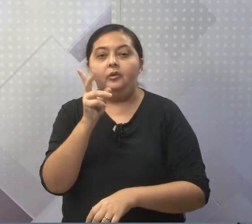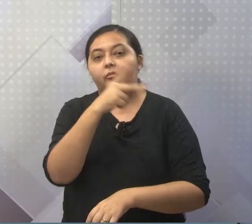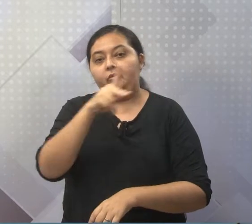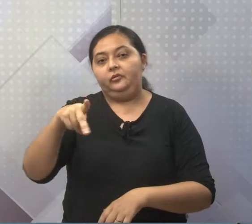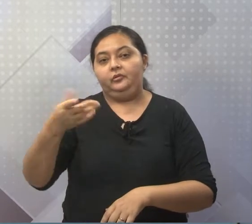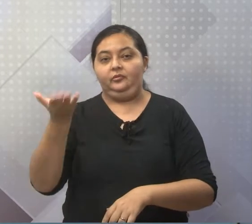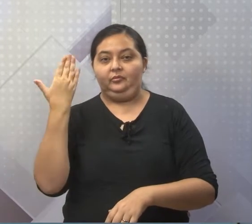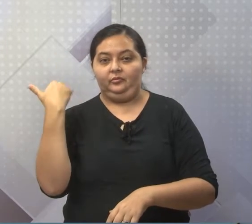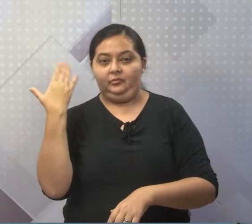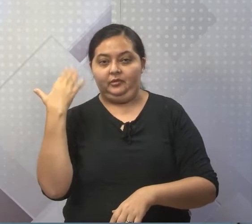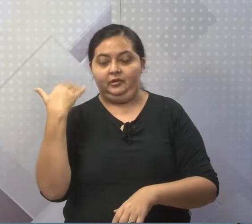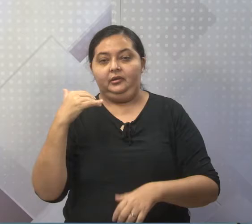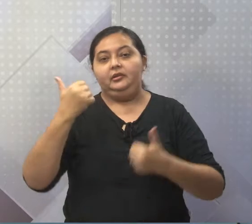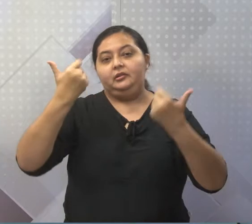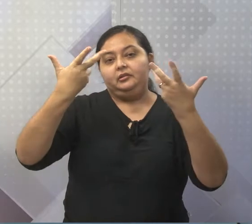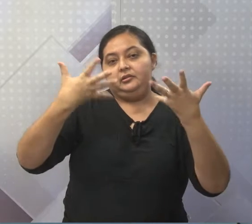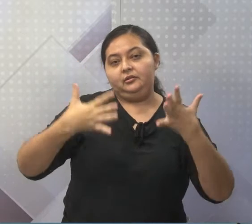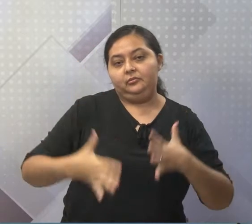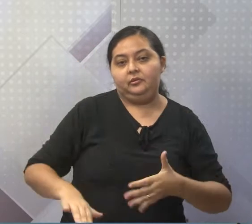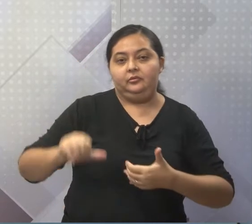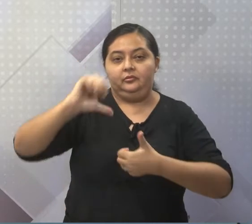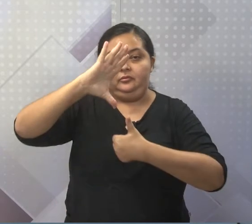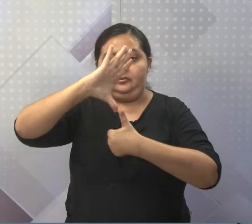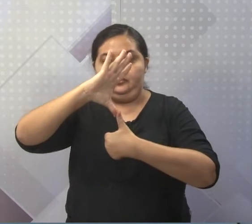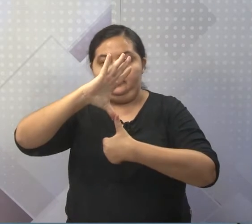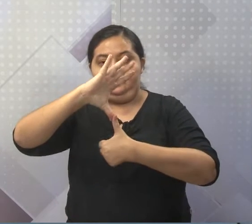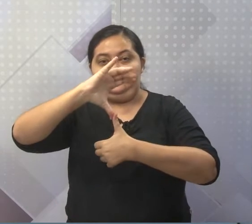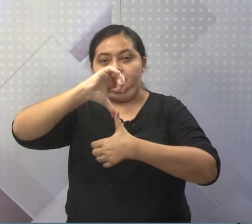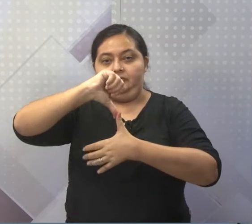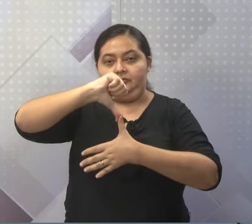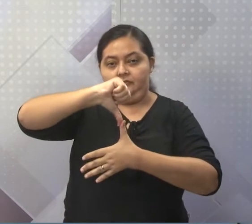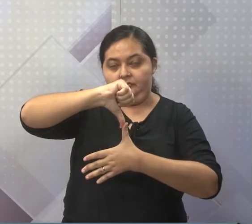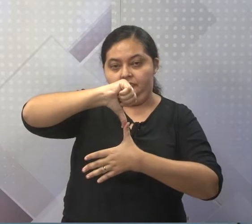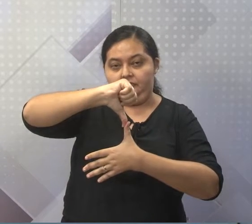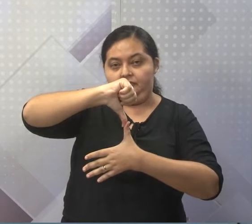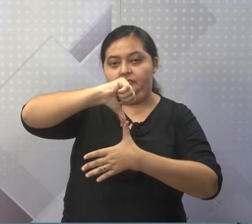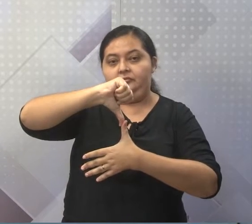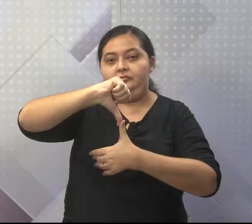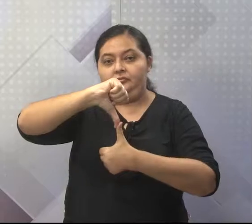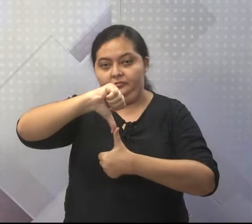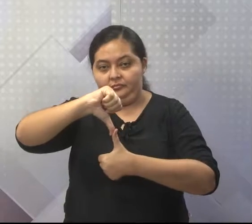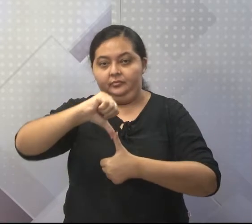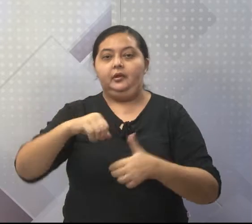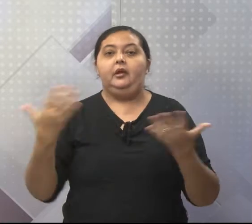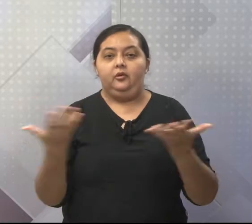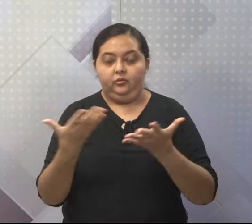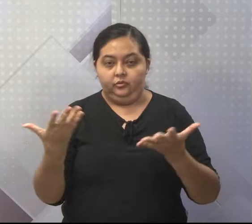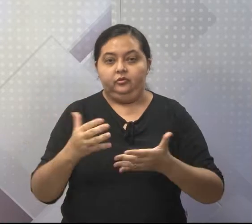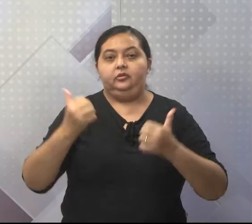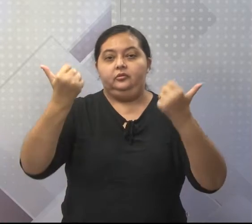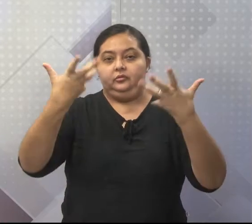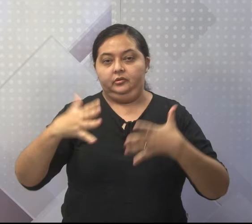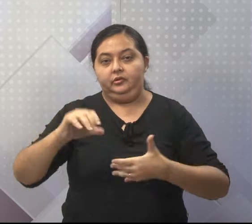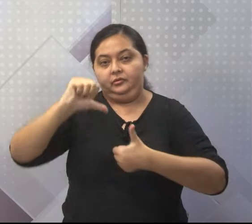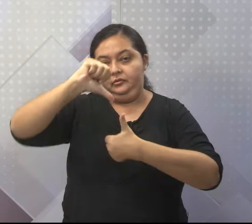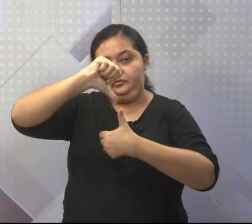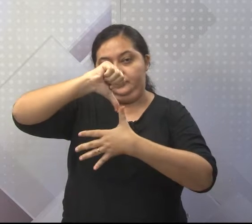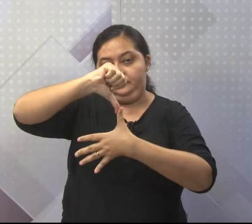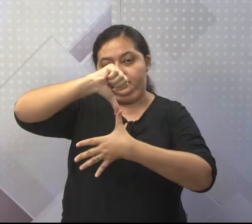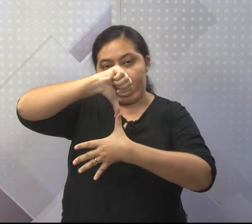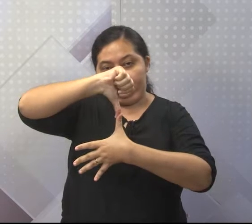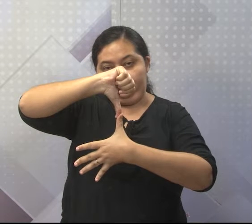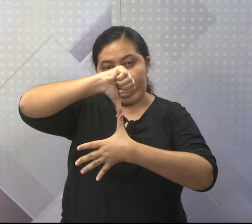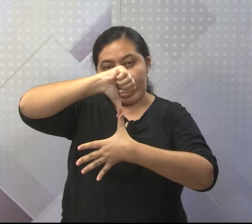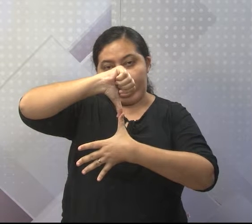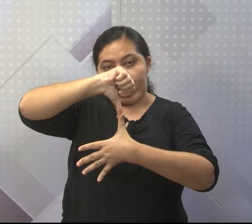da lanterna ou farol da América do Norte e falou da América Central e hoje eu vou dar a quantidade falando da América do Sul como vocês estão vendo aí no mapa